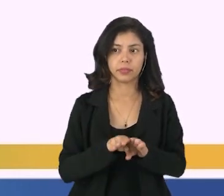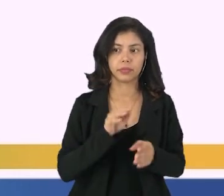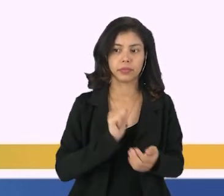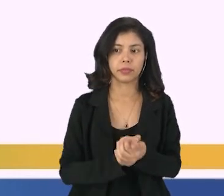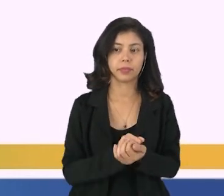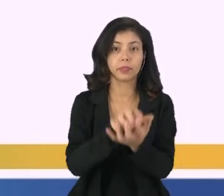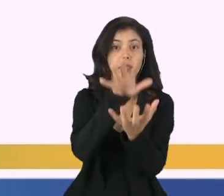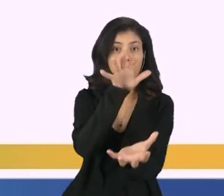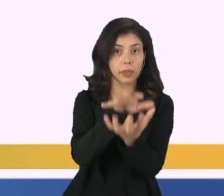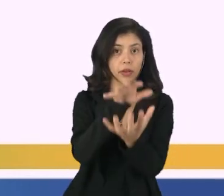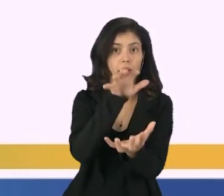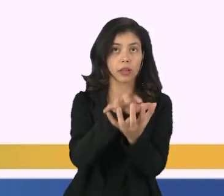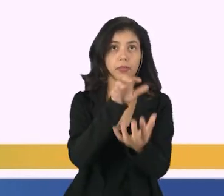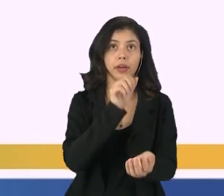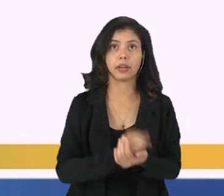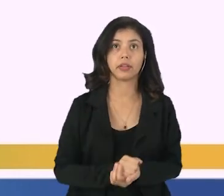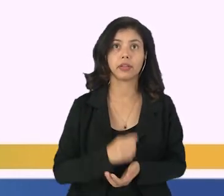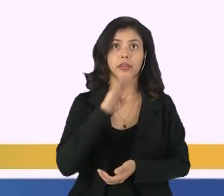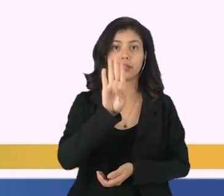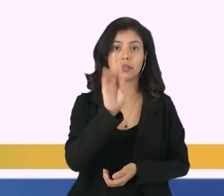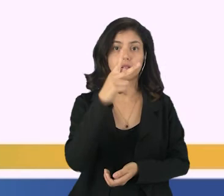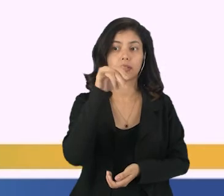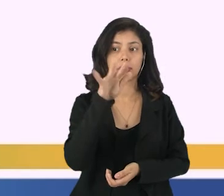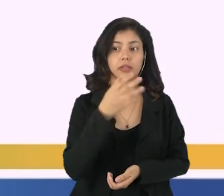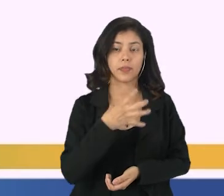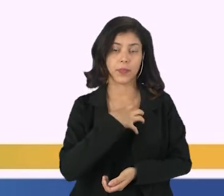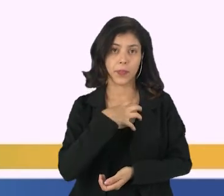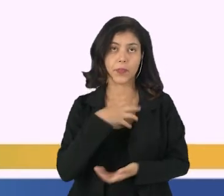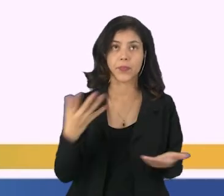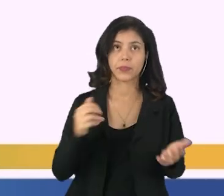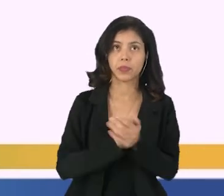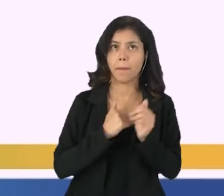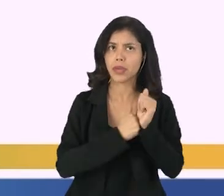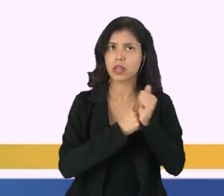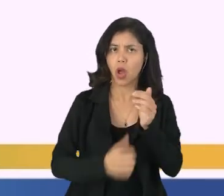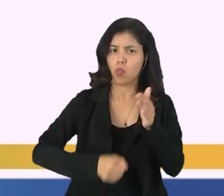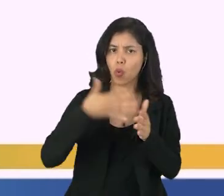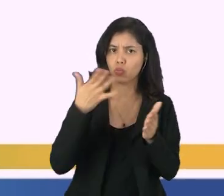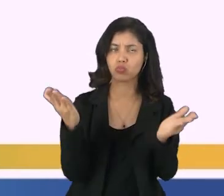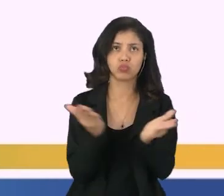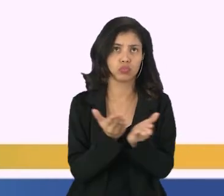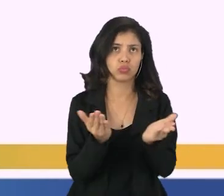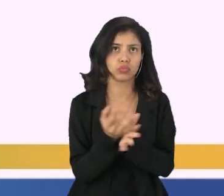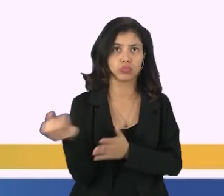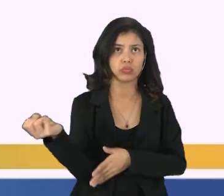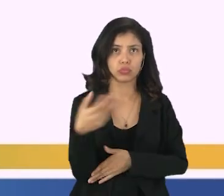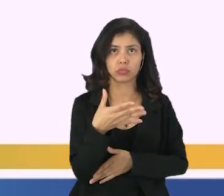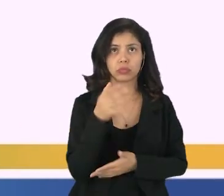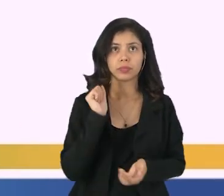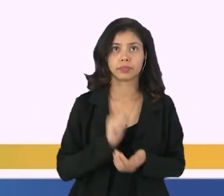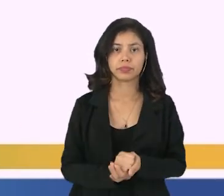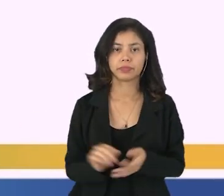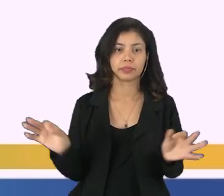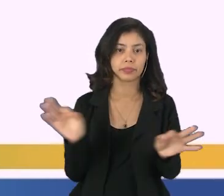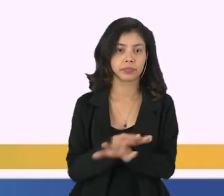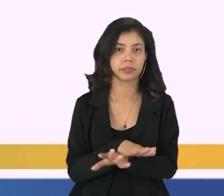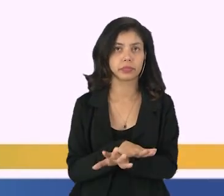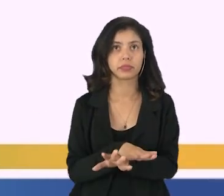né? No sul da colônia e no Pará, a Inquisição perseguiu grande número de cristãos novos, né? Essas pessoas que acabavam